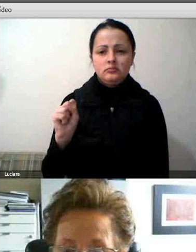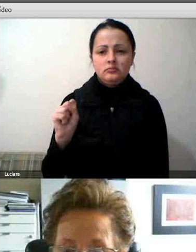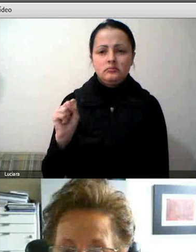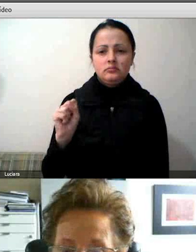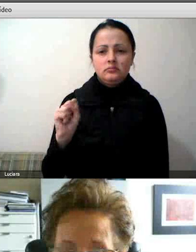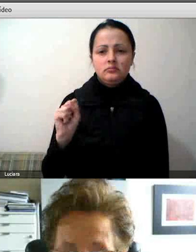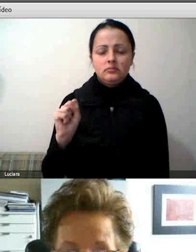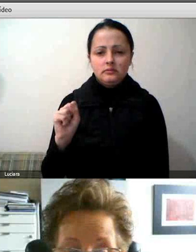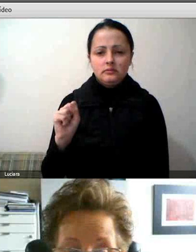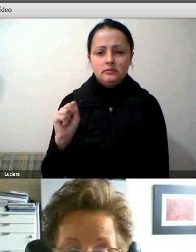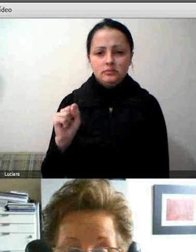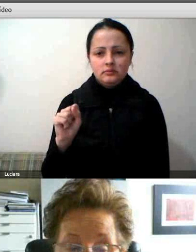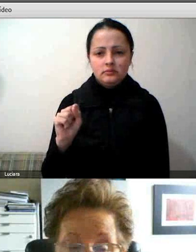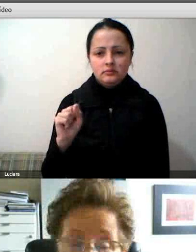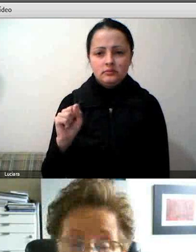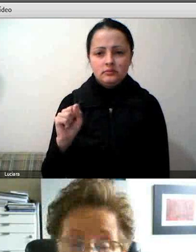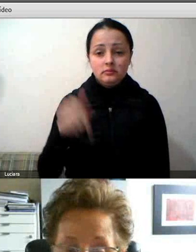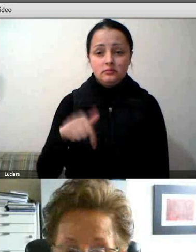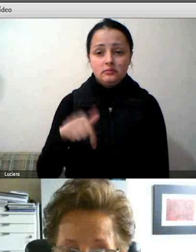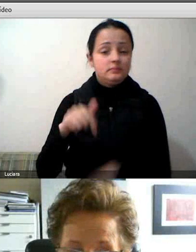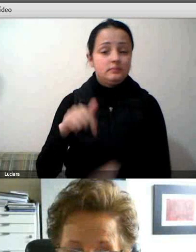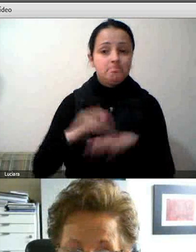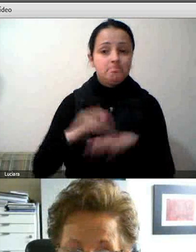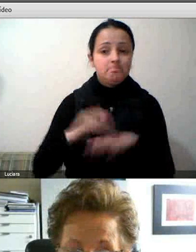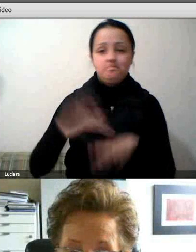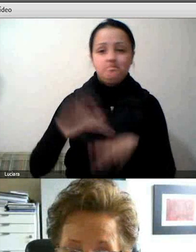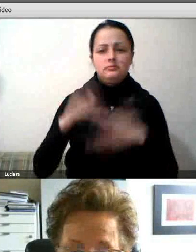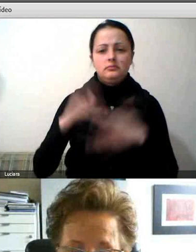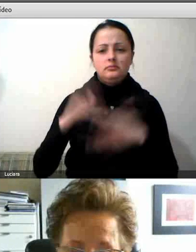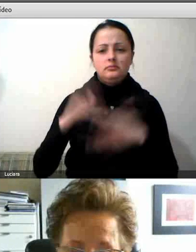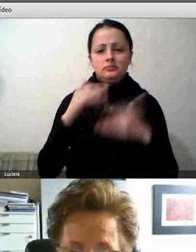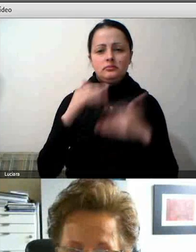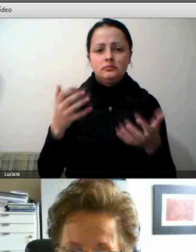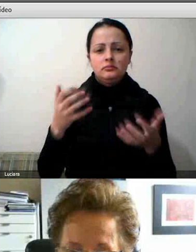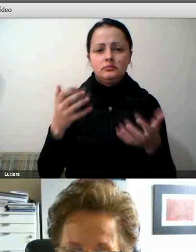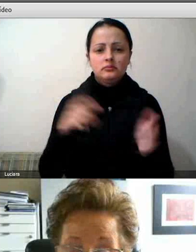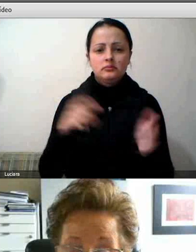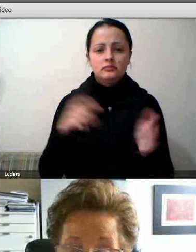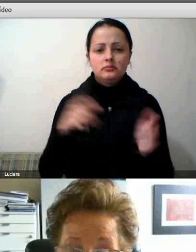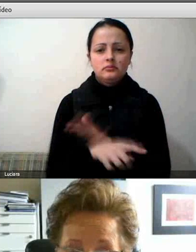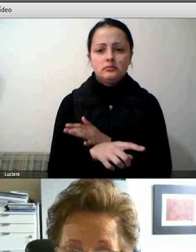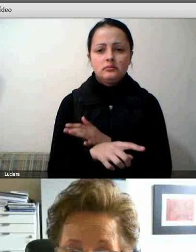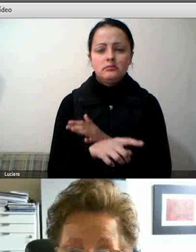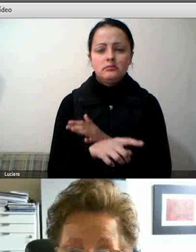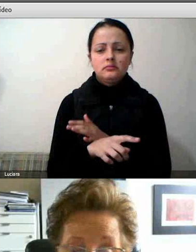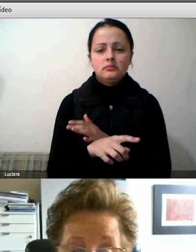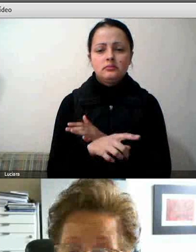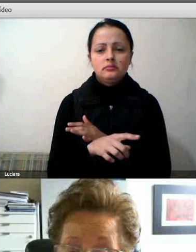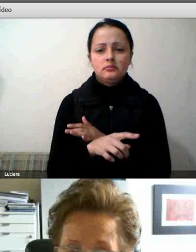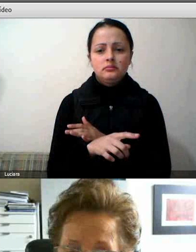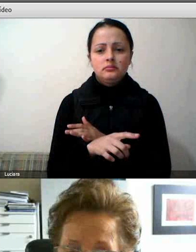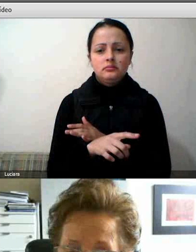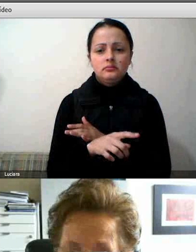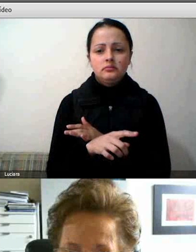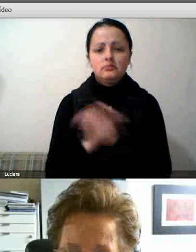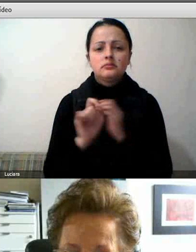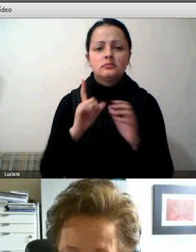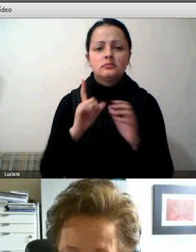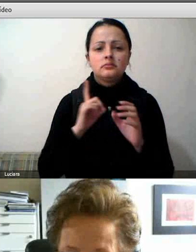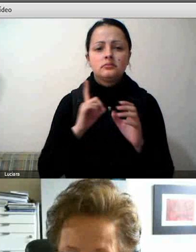transforma? Os PCNs nos nossos currículos são dos mais